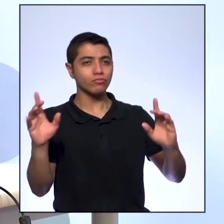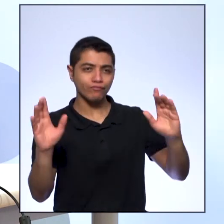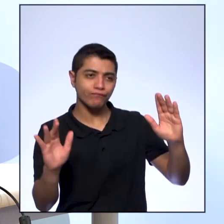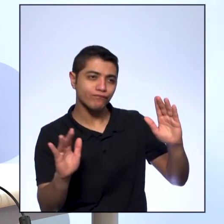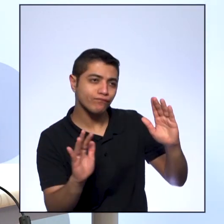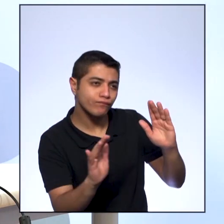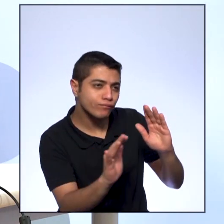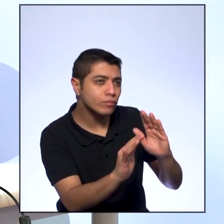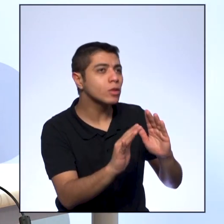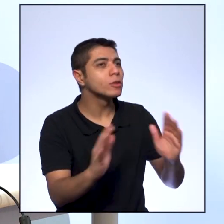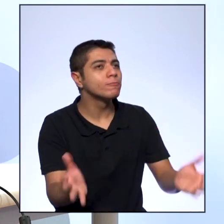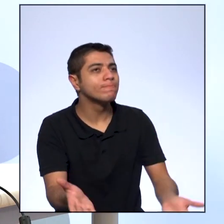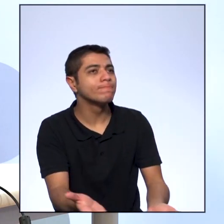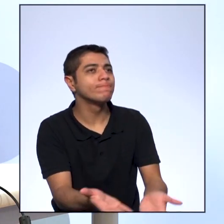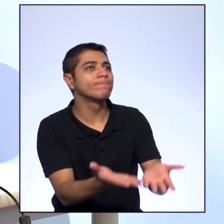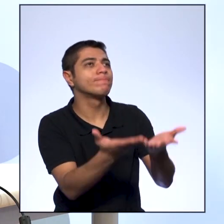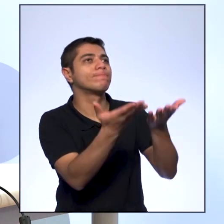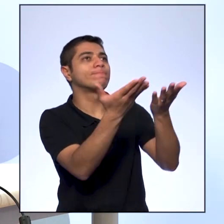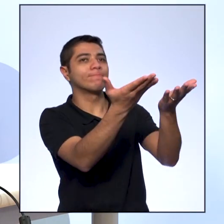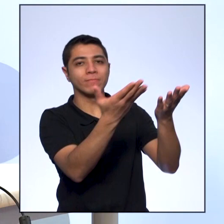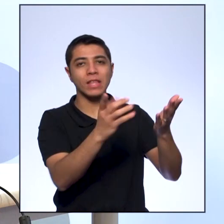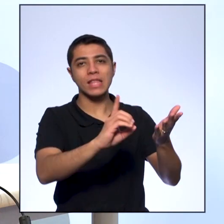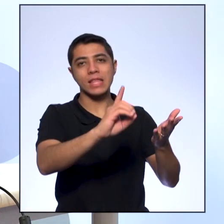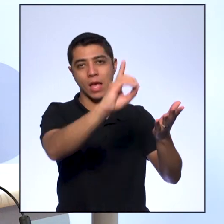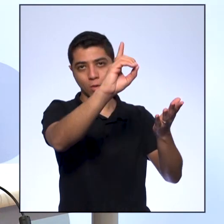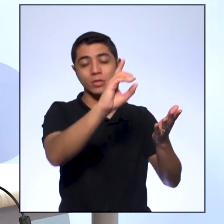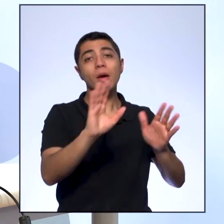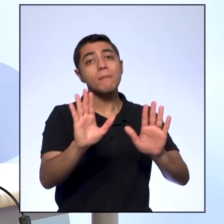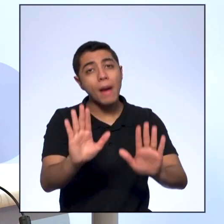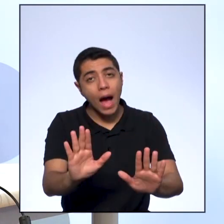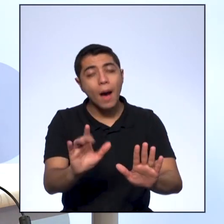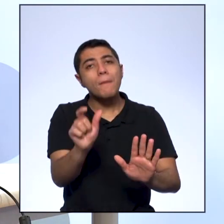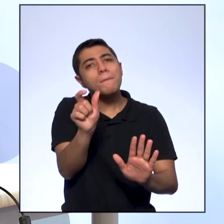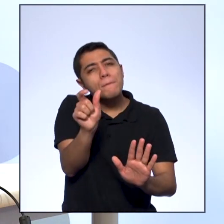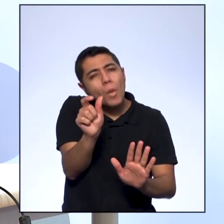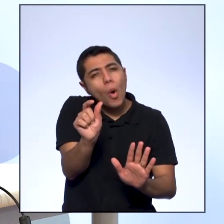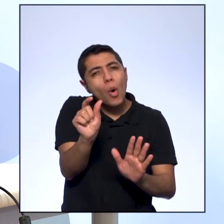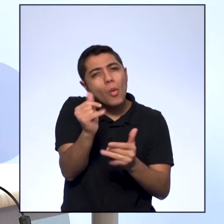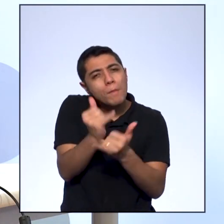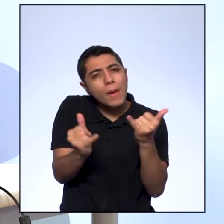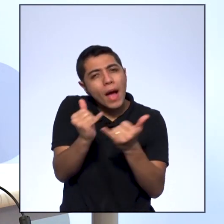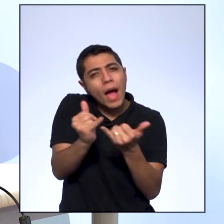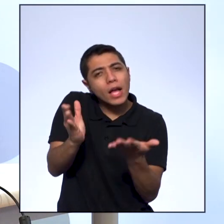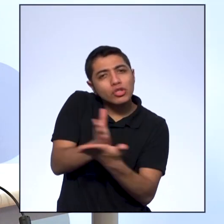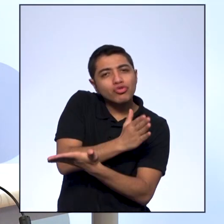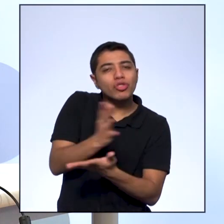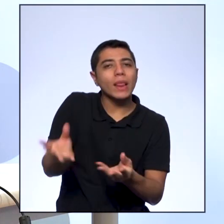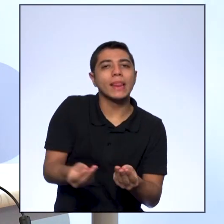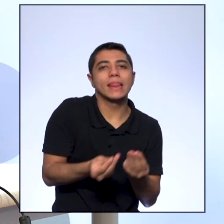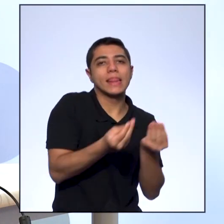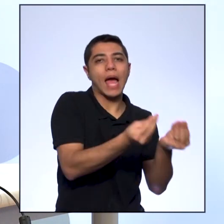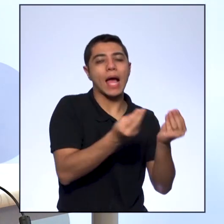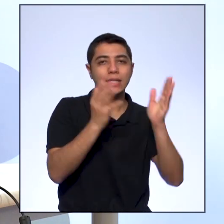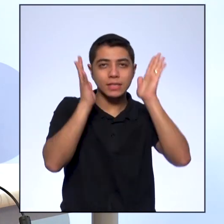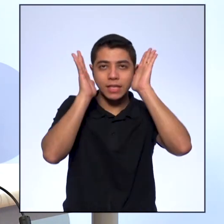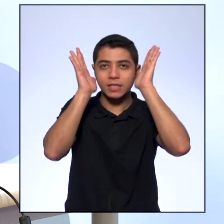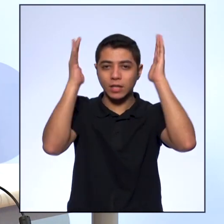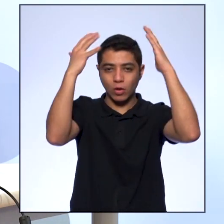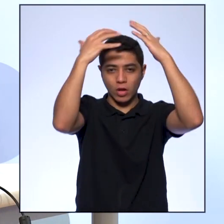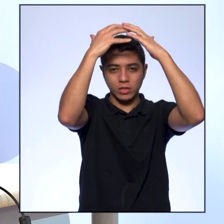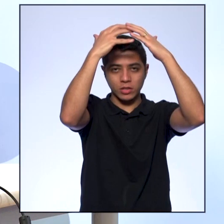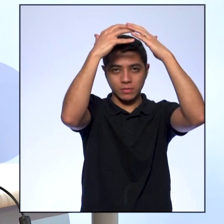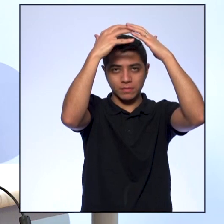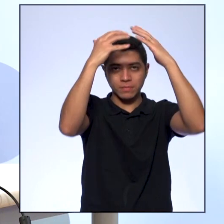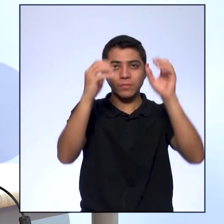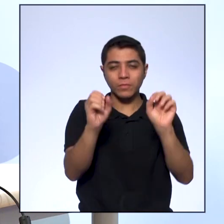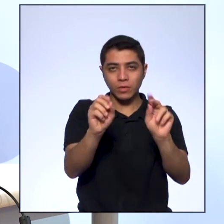com que ele sobrevivia, né? Então, vocês vejam que também a questão do recolhimento de impostos está atrelada à questão